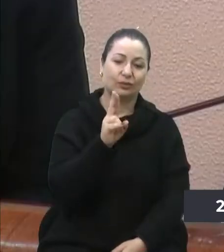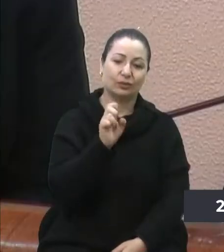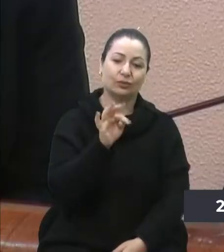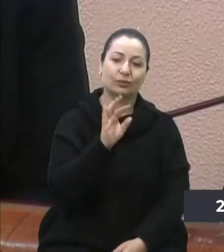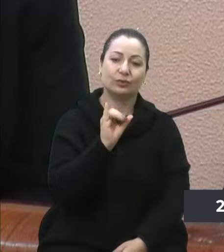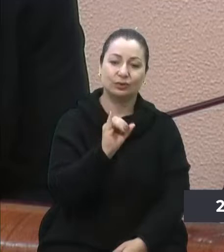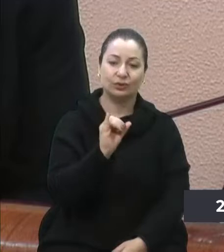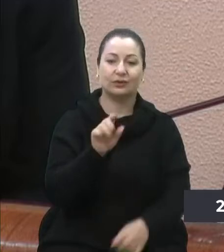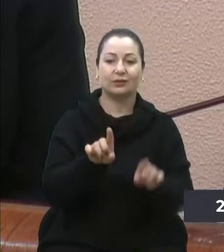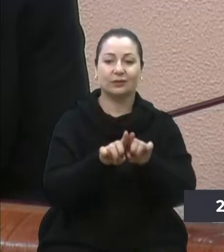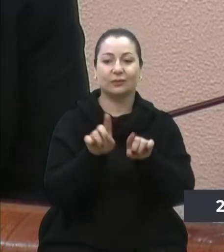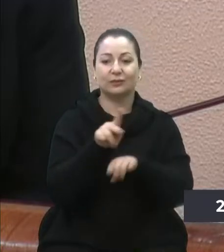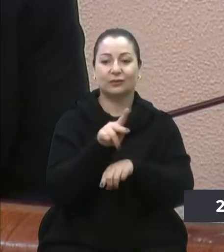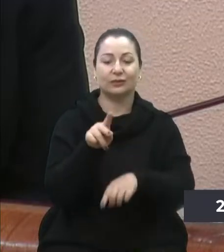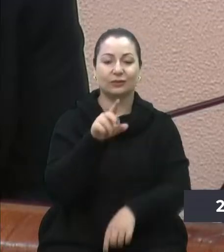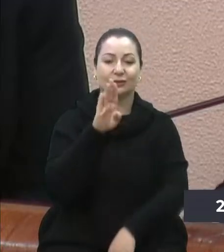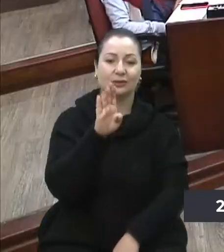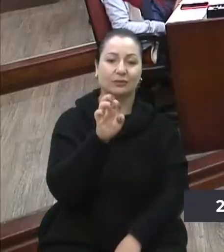muito obrigada pela presença.